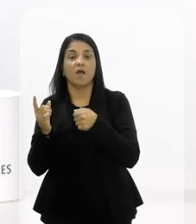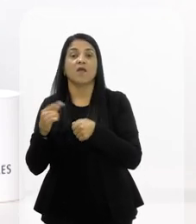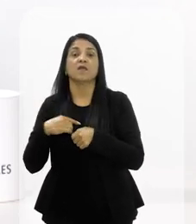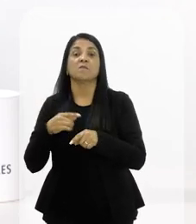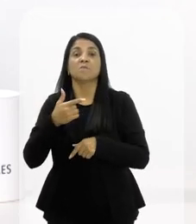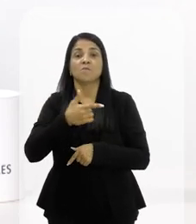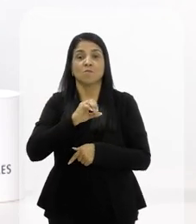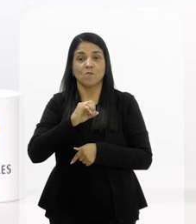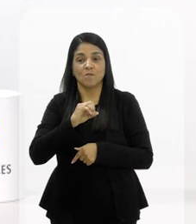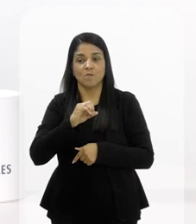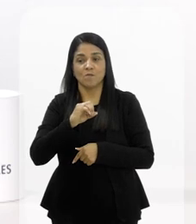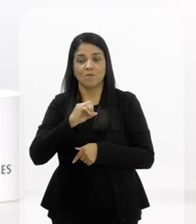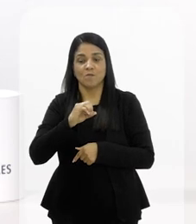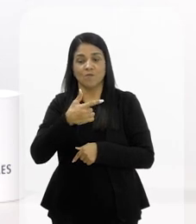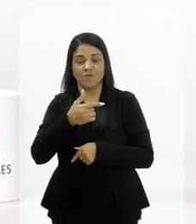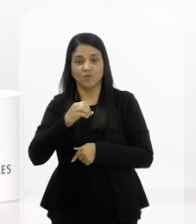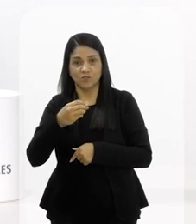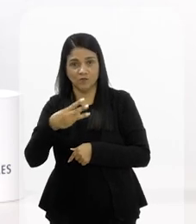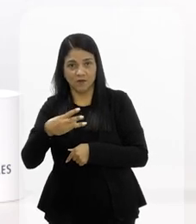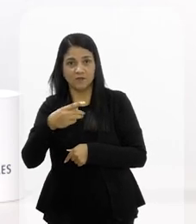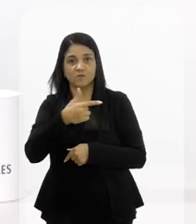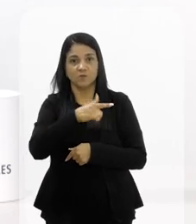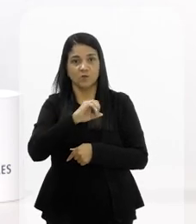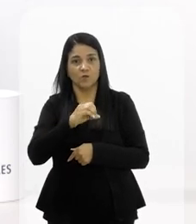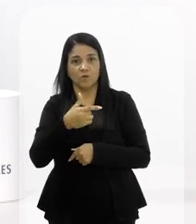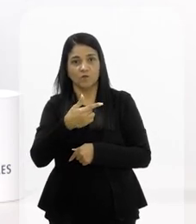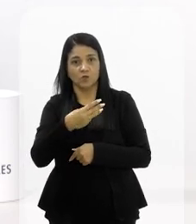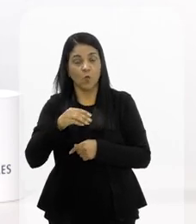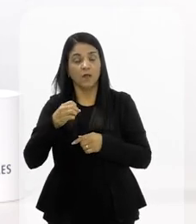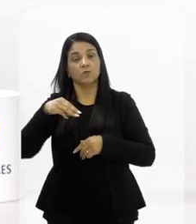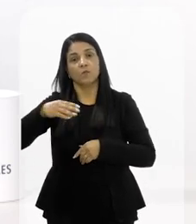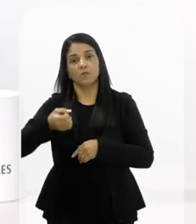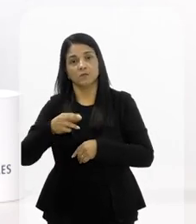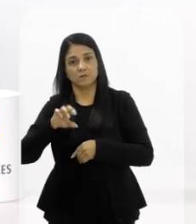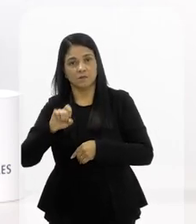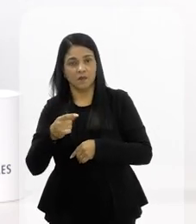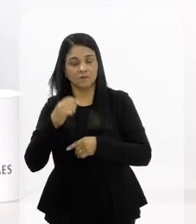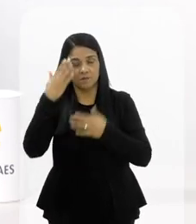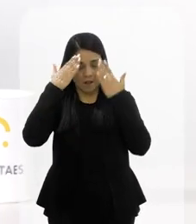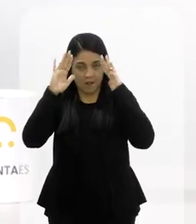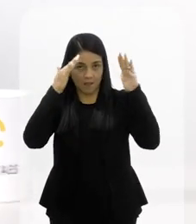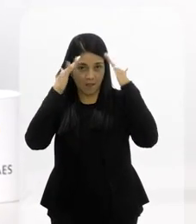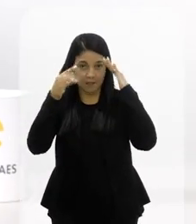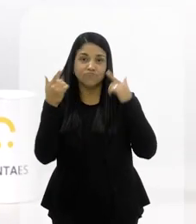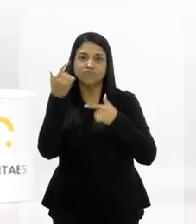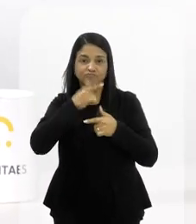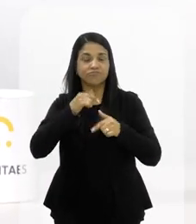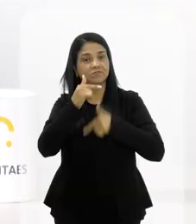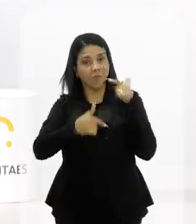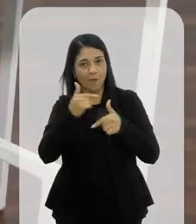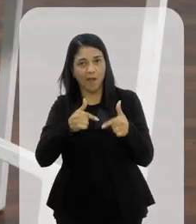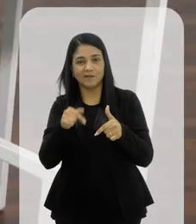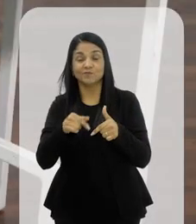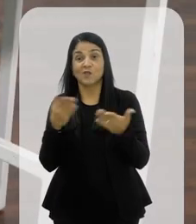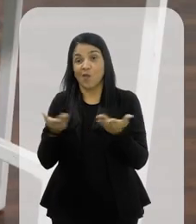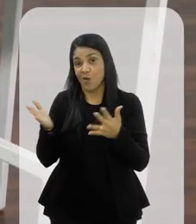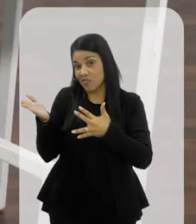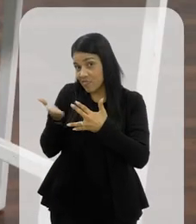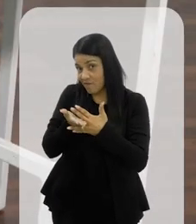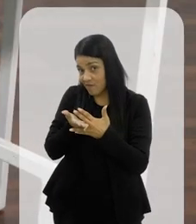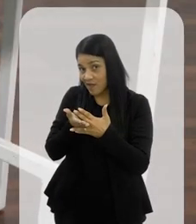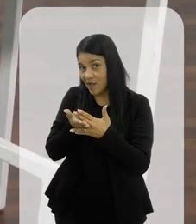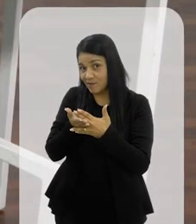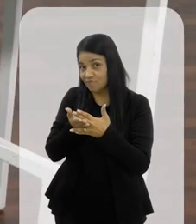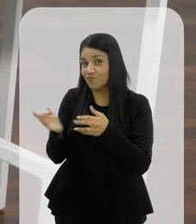Mocidade Alegre 2324 então foi foi um ping-pong lá cá foi interessante vamos nós vamos